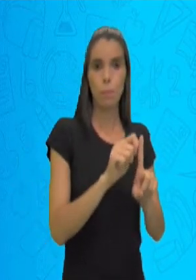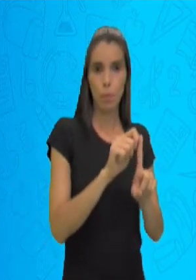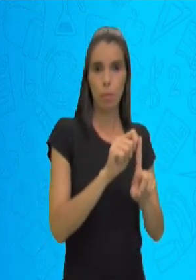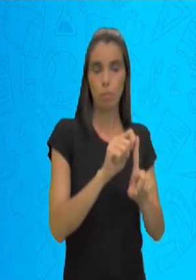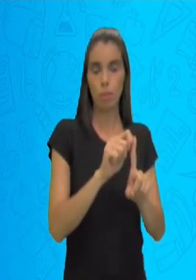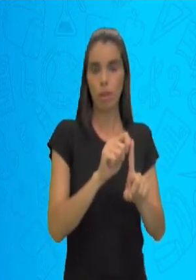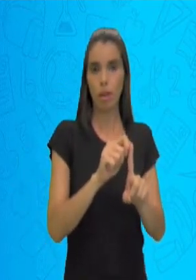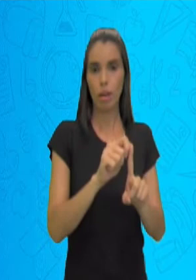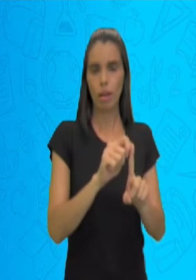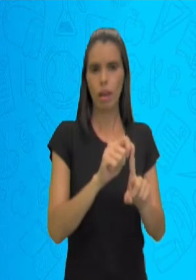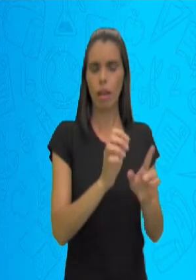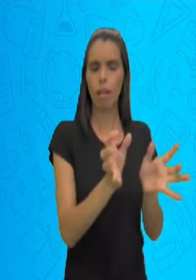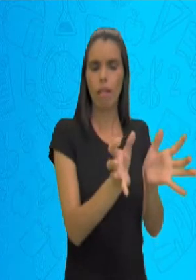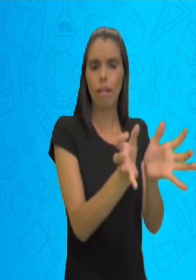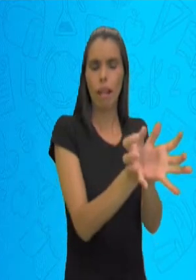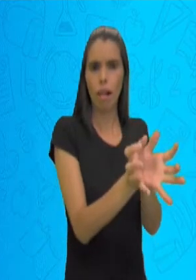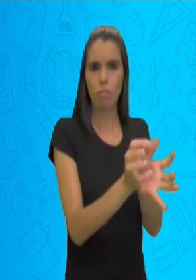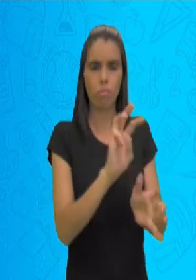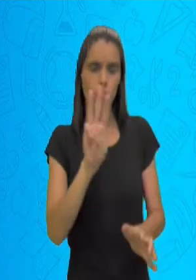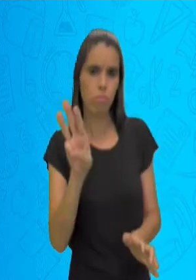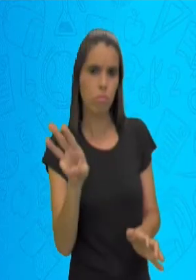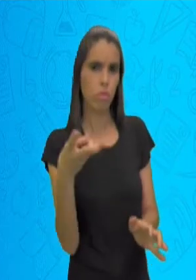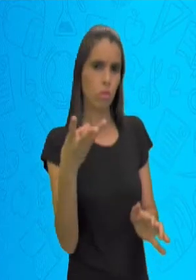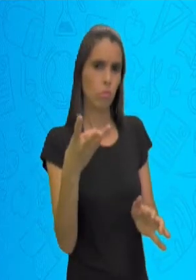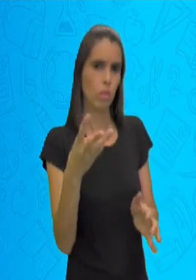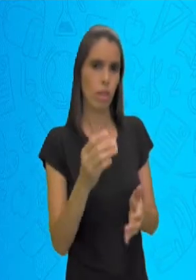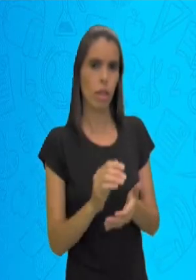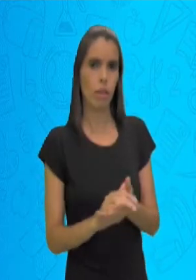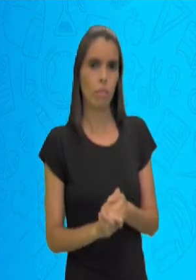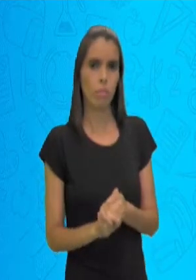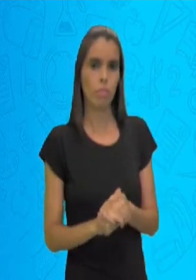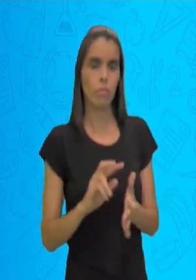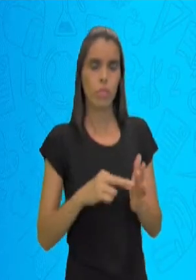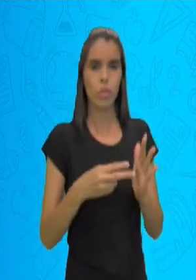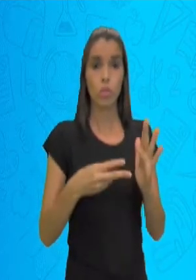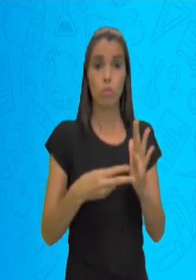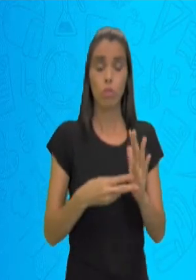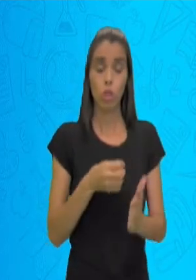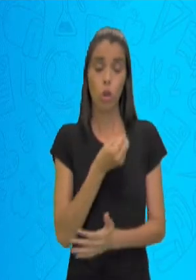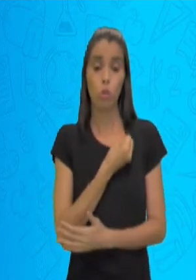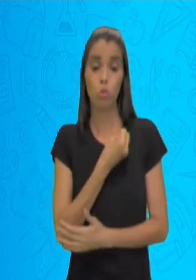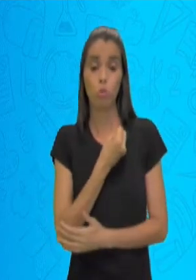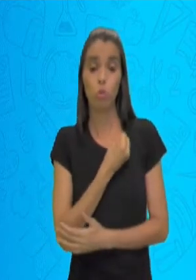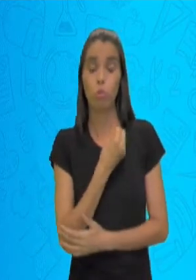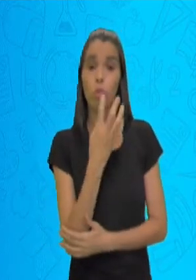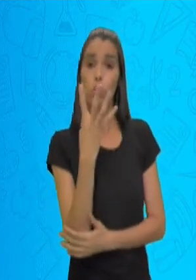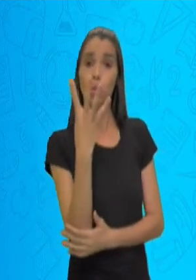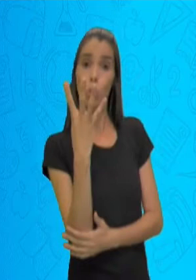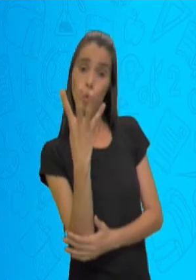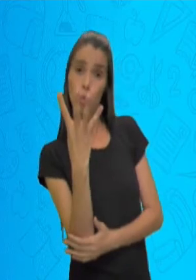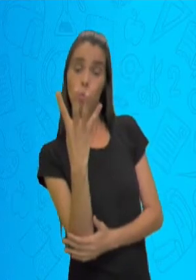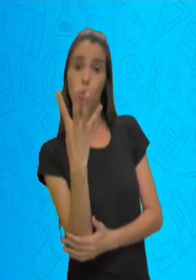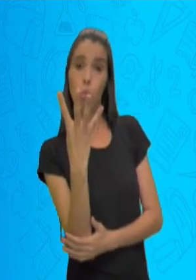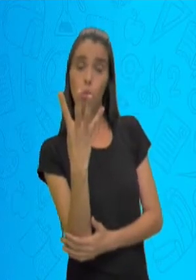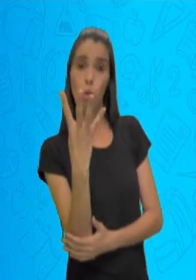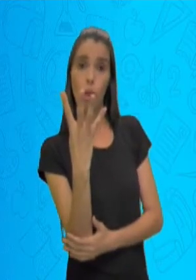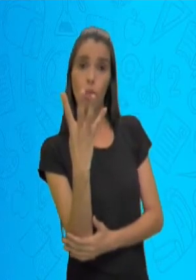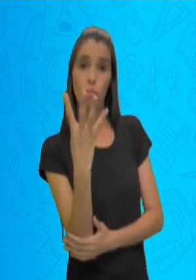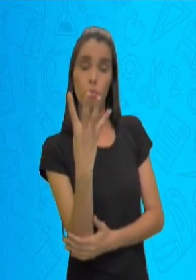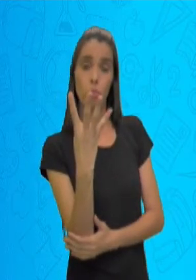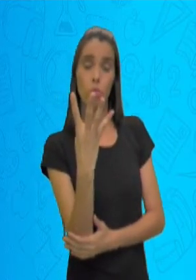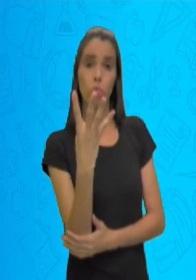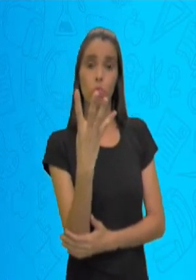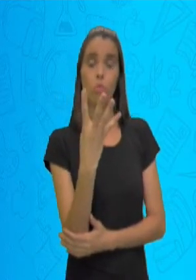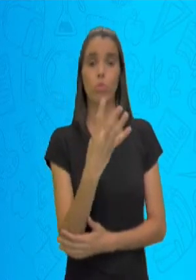É justamente os números compostos por 4 algarismos. Os nossos números estão crescendo,